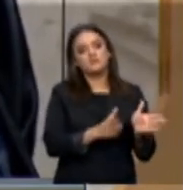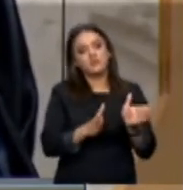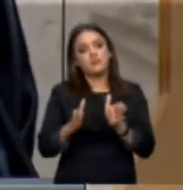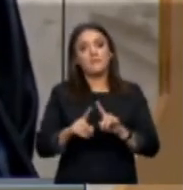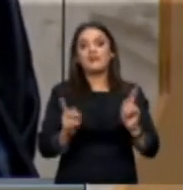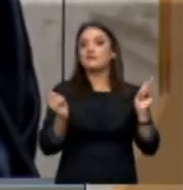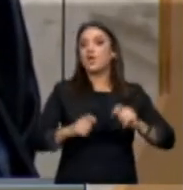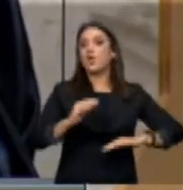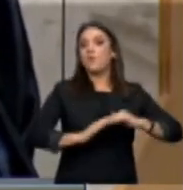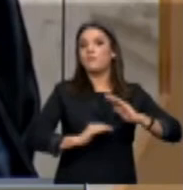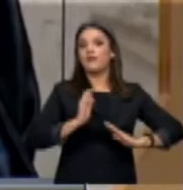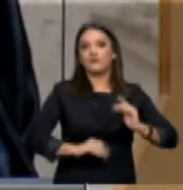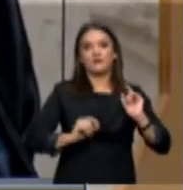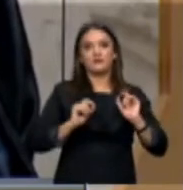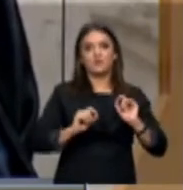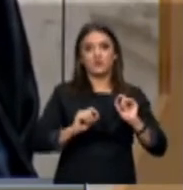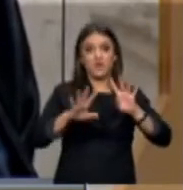compete aos tribunais